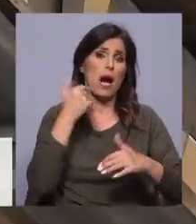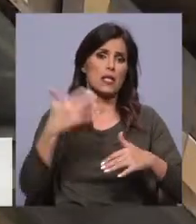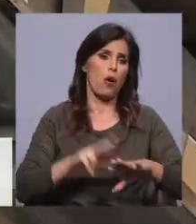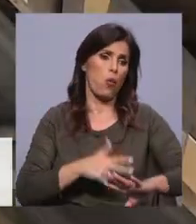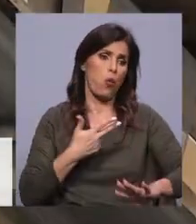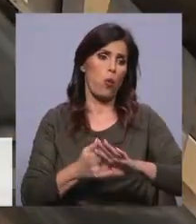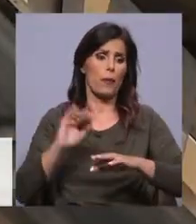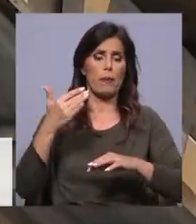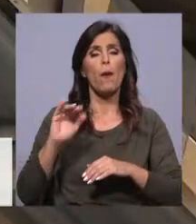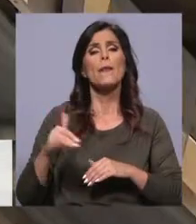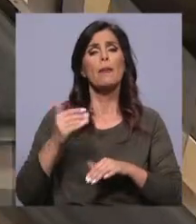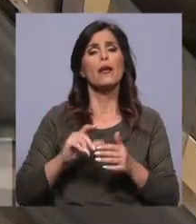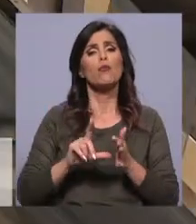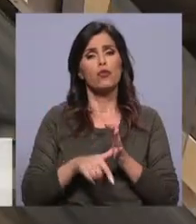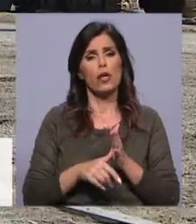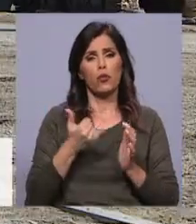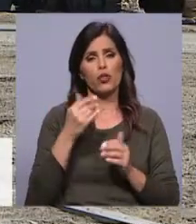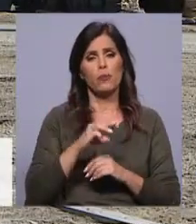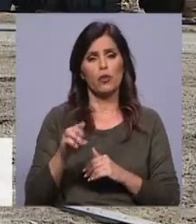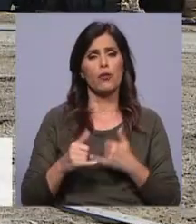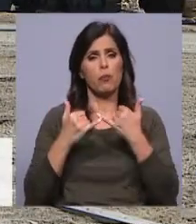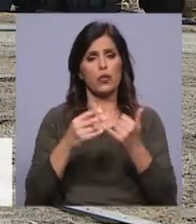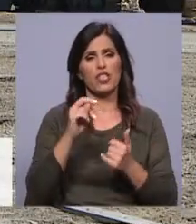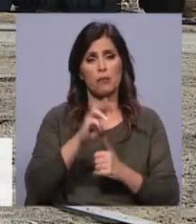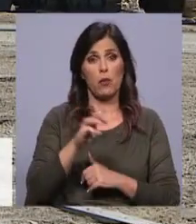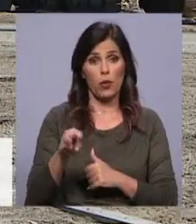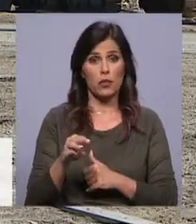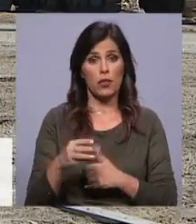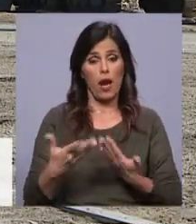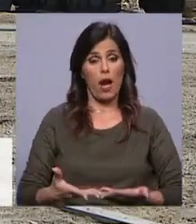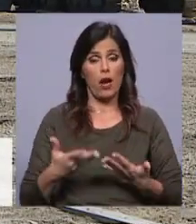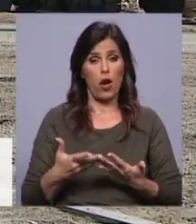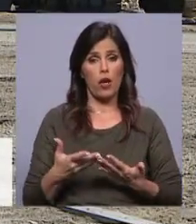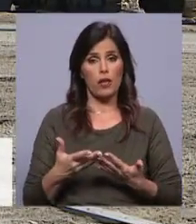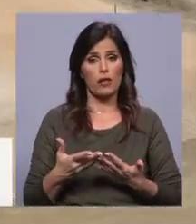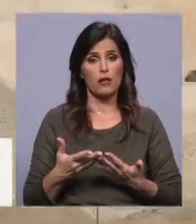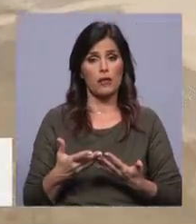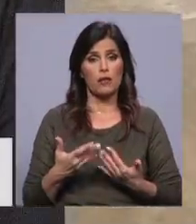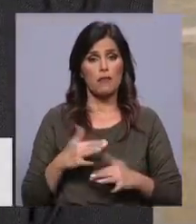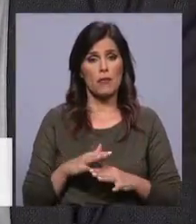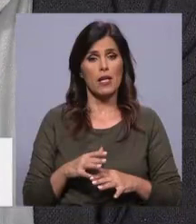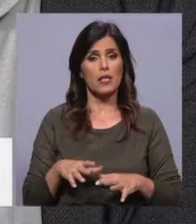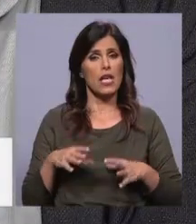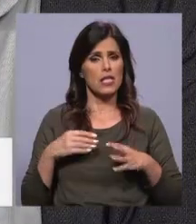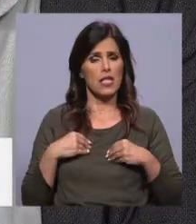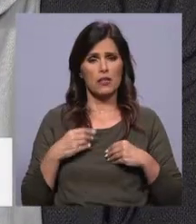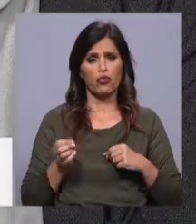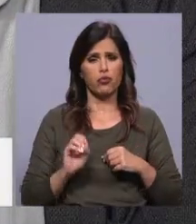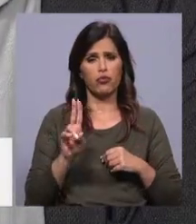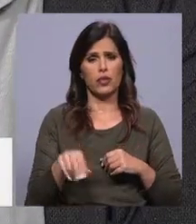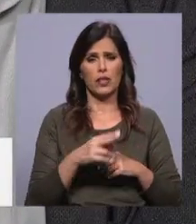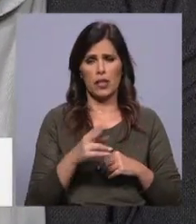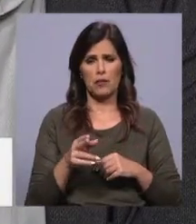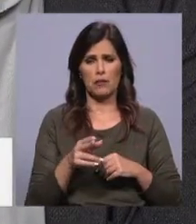houve um primeiro projeto de 2 milhões depois um cerca de 3 milhões e agora terão sido recusados pelo Vaticano Essa é o